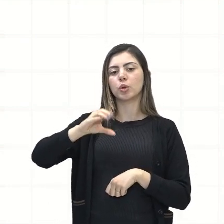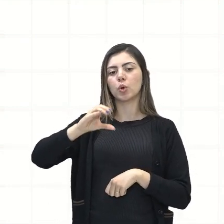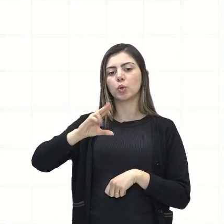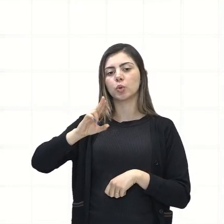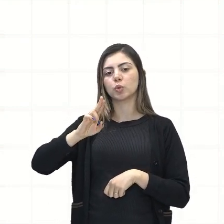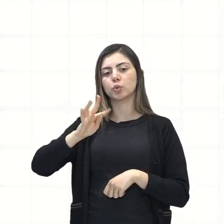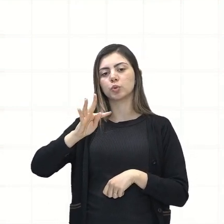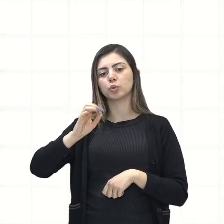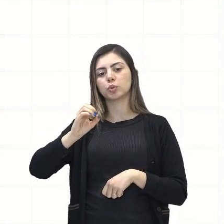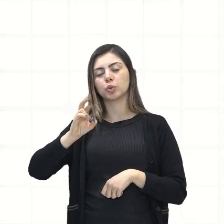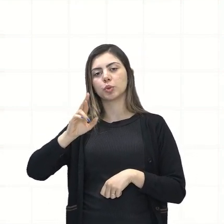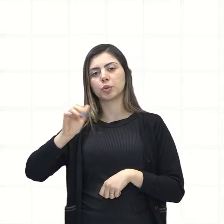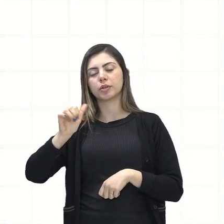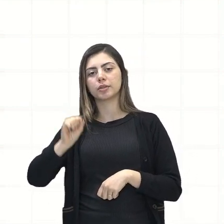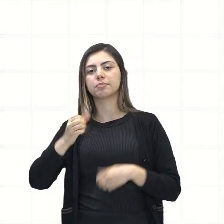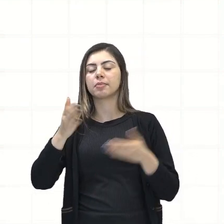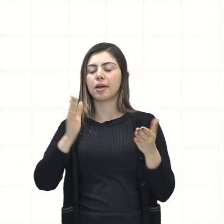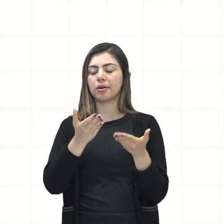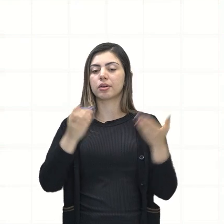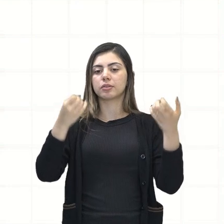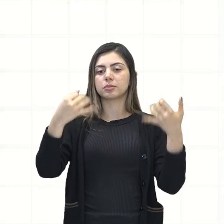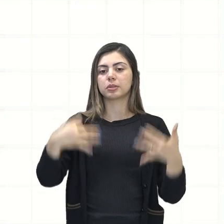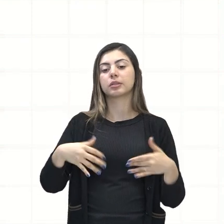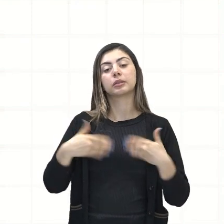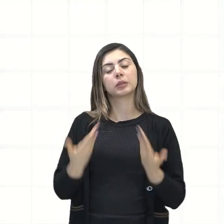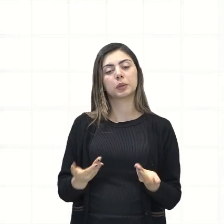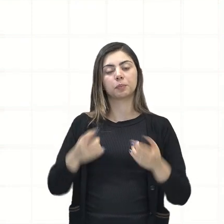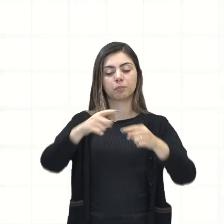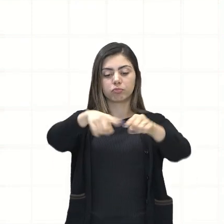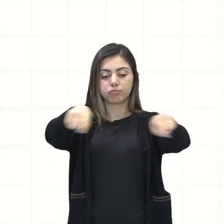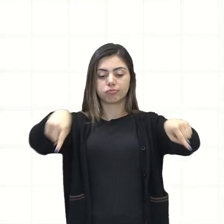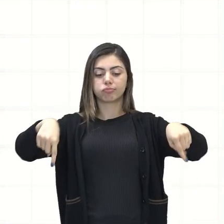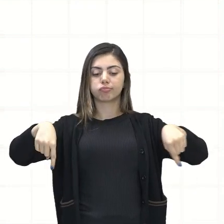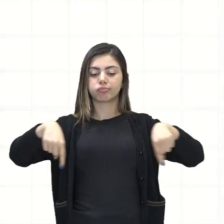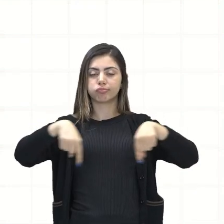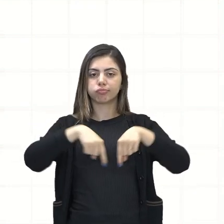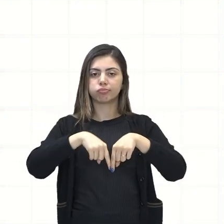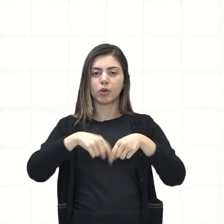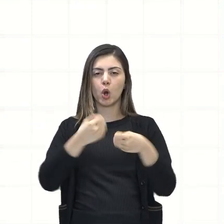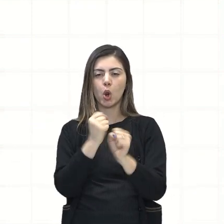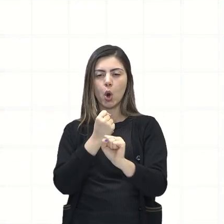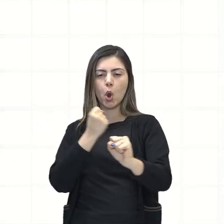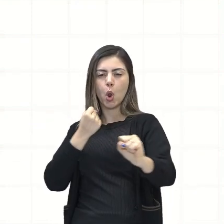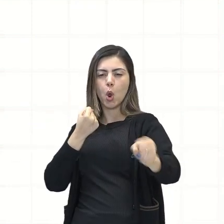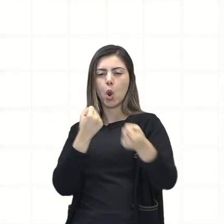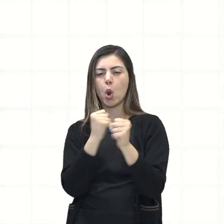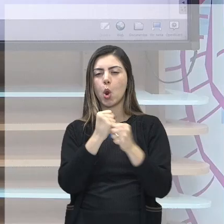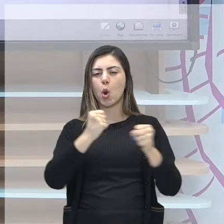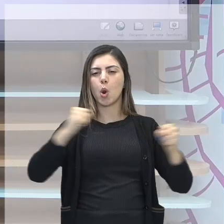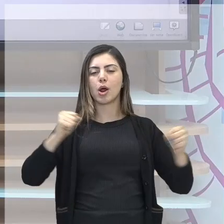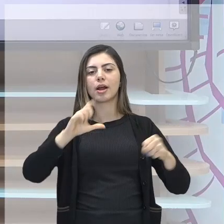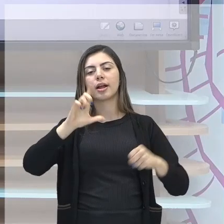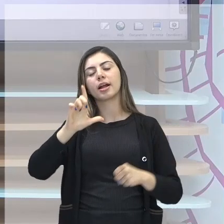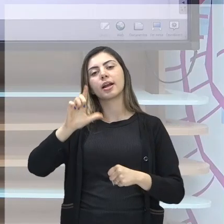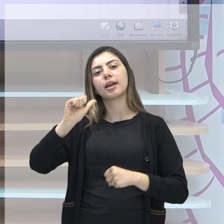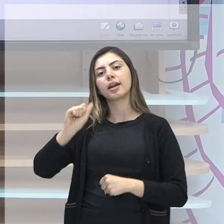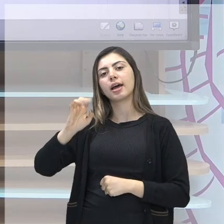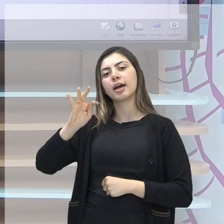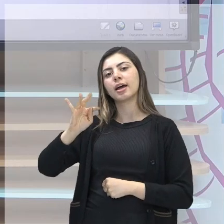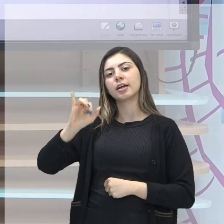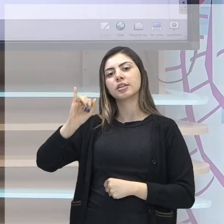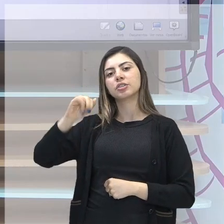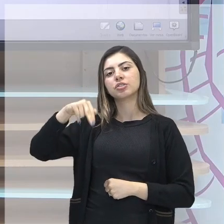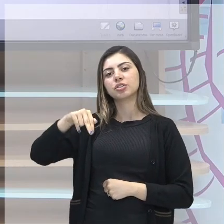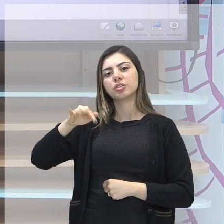são essas extensas propriedades. As extensas propriedades, elas são ali os latifúndios, tá certo? E os latifúndios se configuram